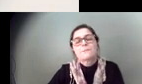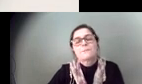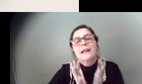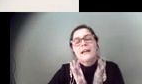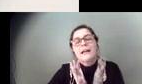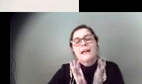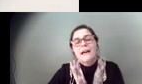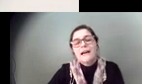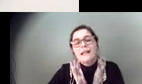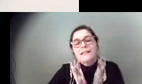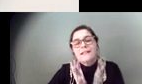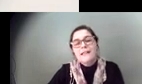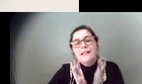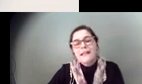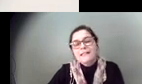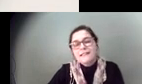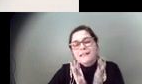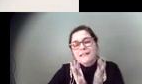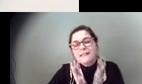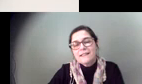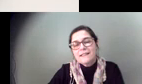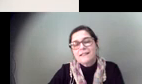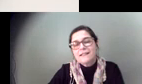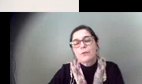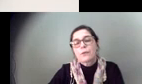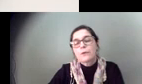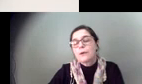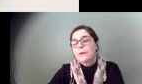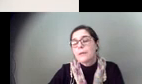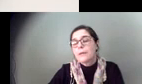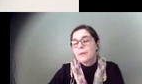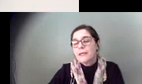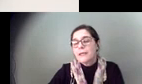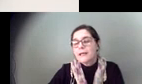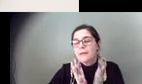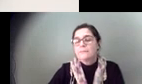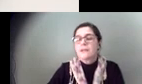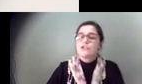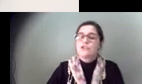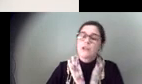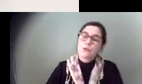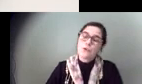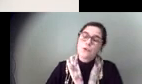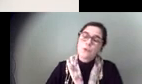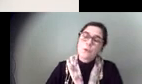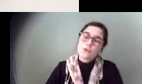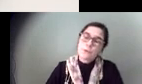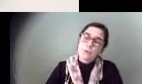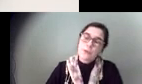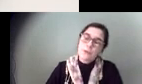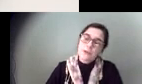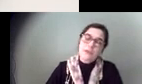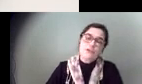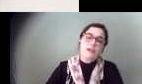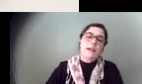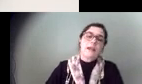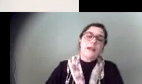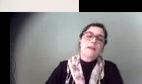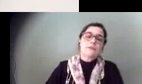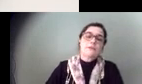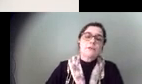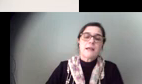ter 10 itens, né, para numerar de acordo com a sua